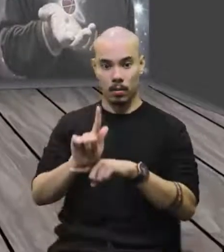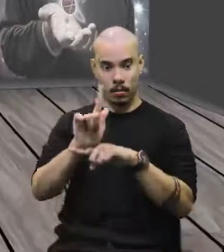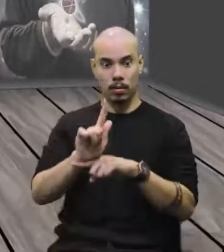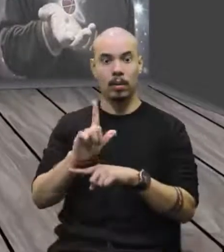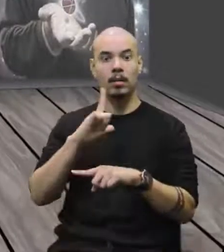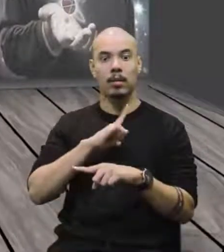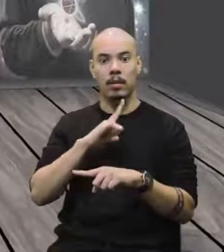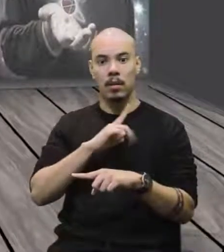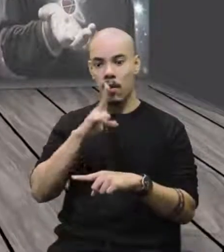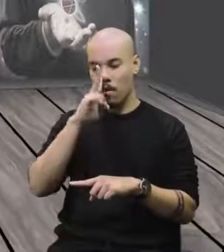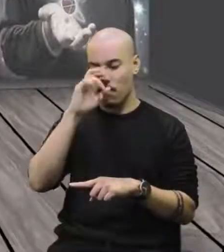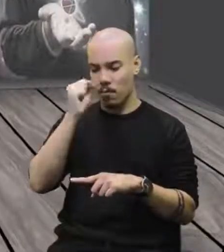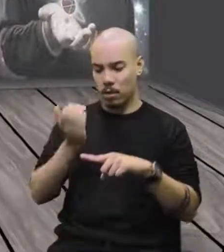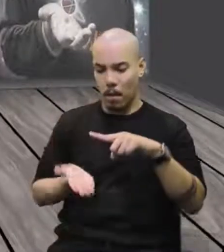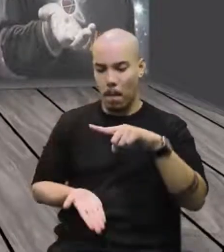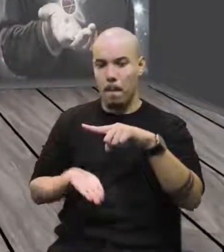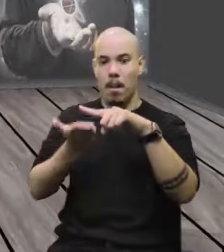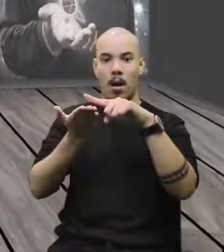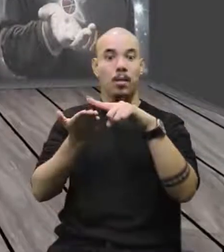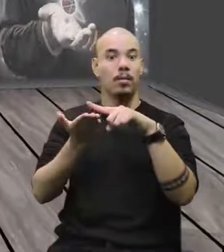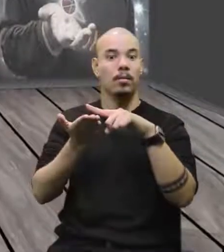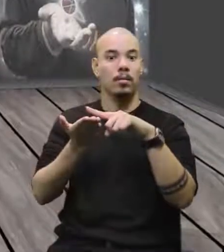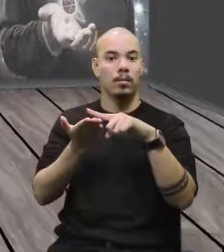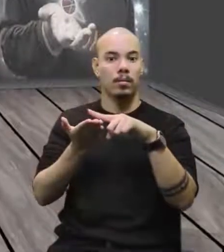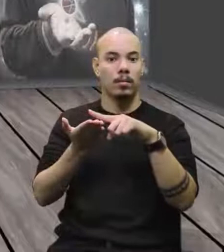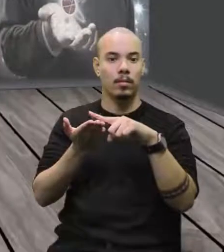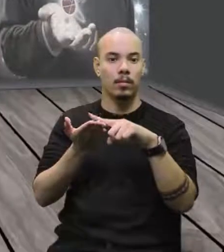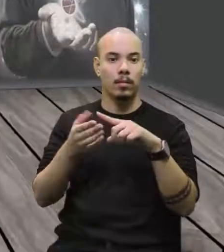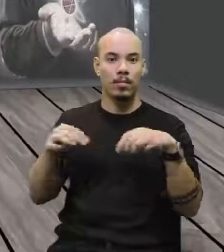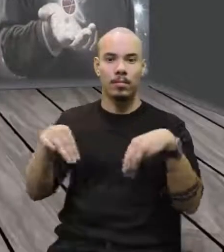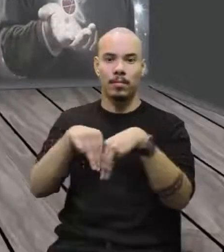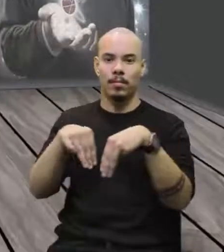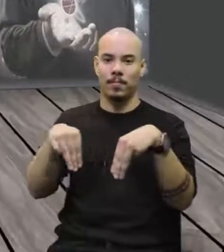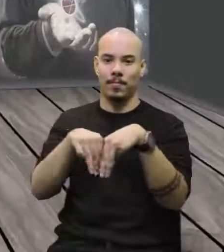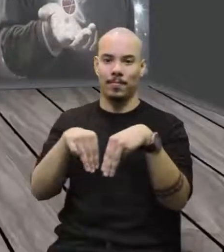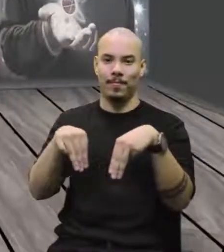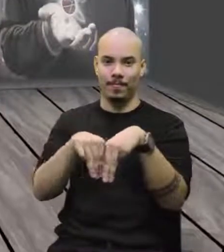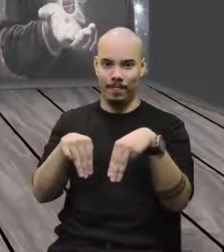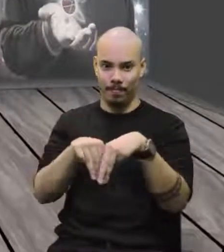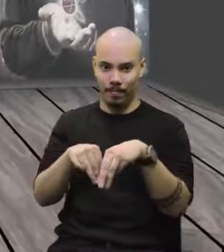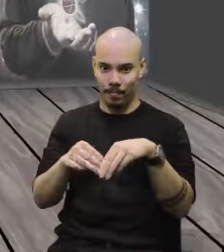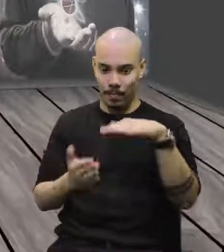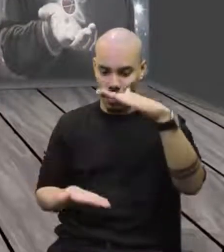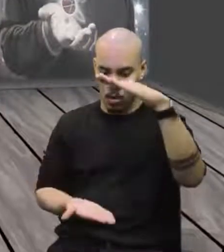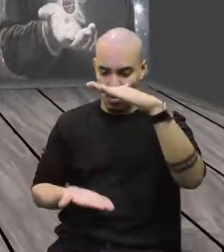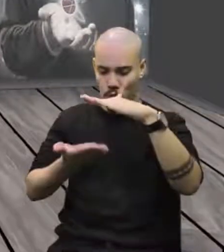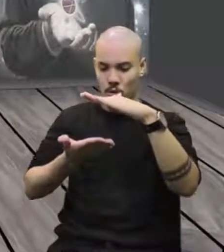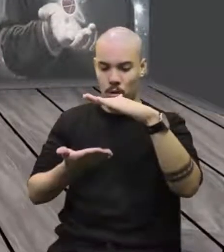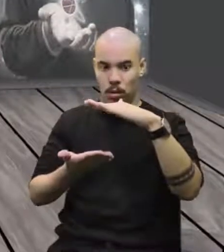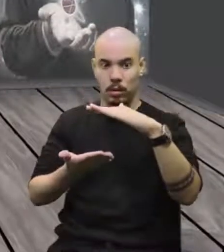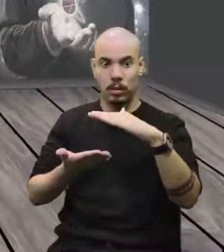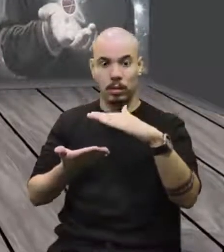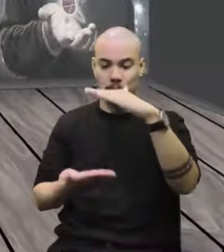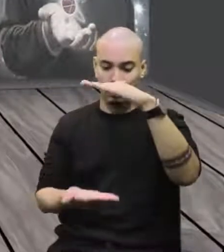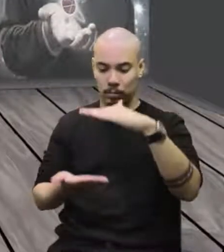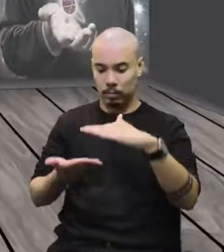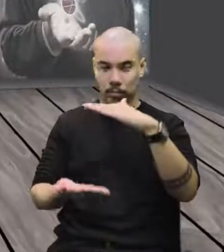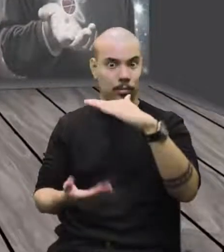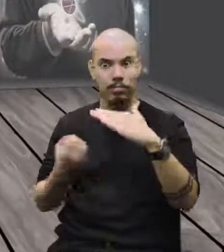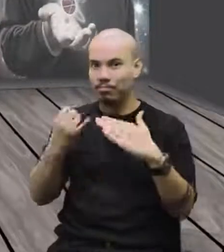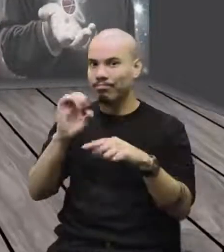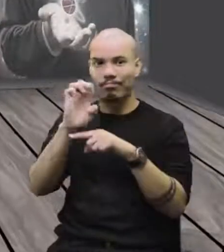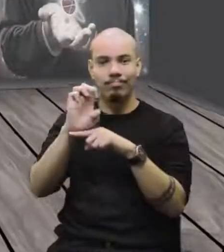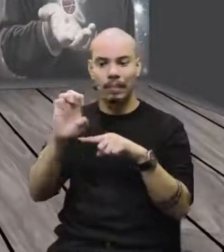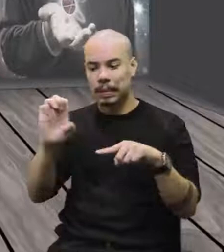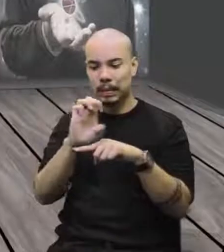contrária. Puxando para cima. Então vai ser qual? Força magnética. Então a força magnética está puxando... Senão não fica em equilíbrio. Né?